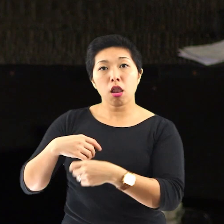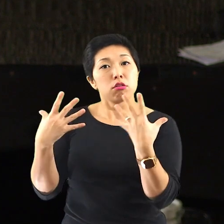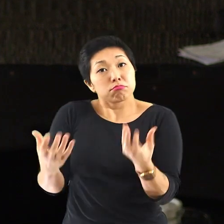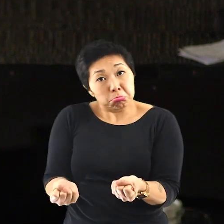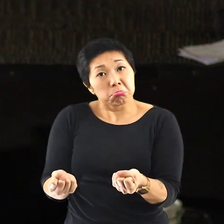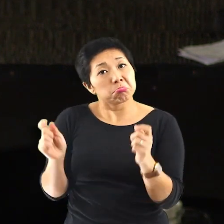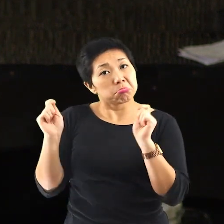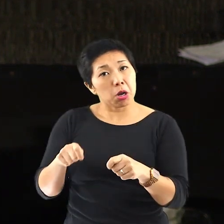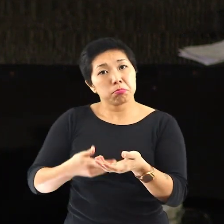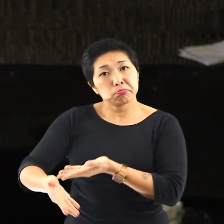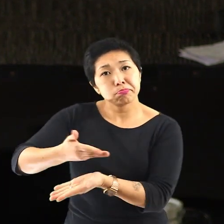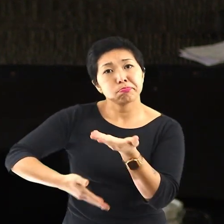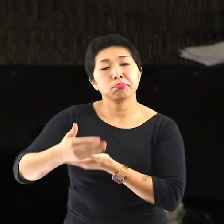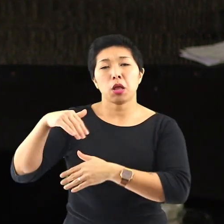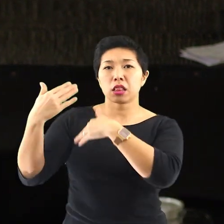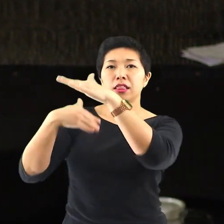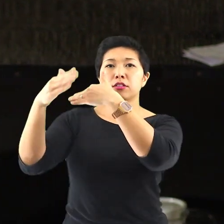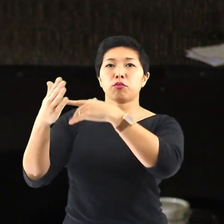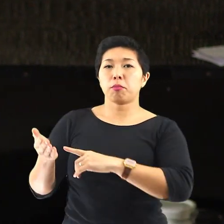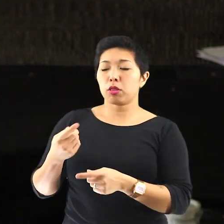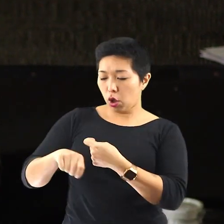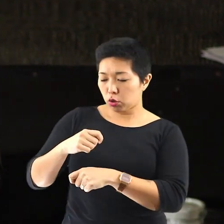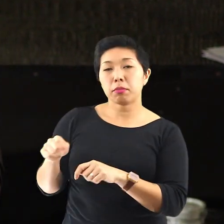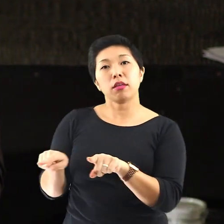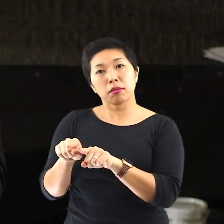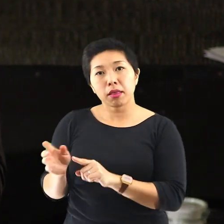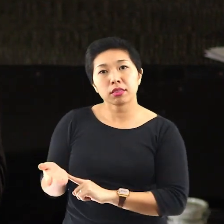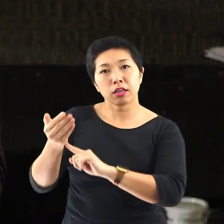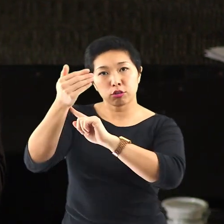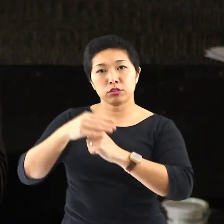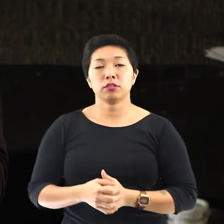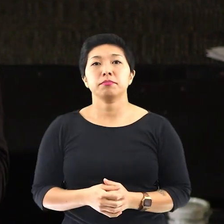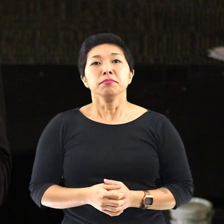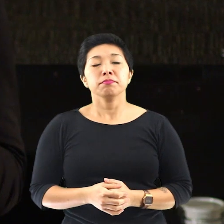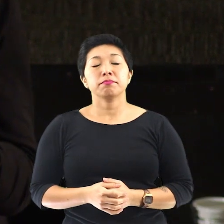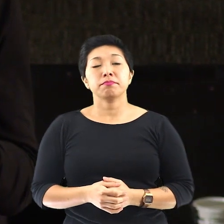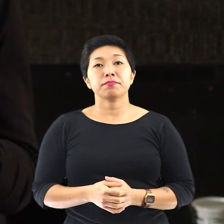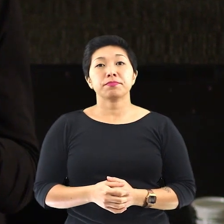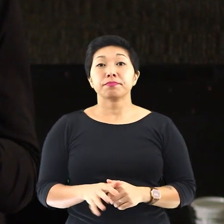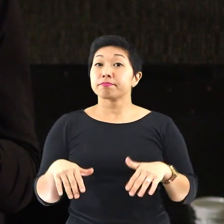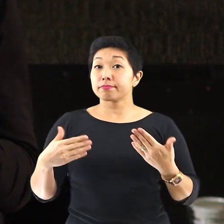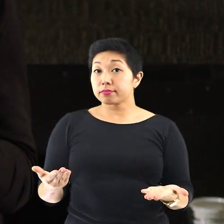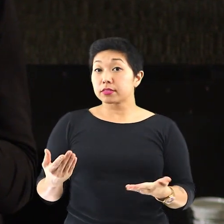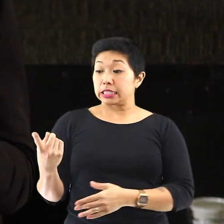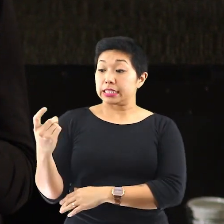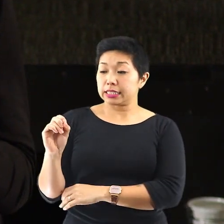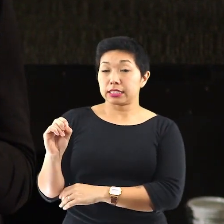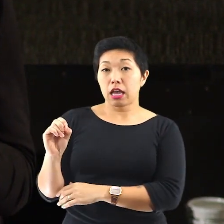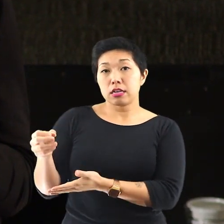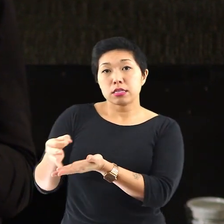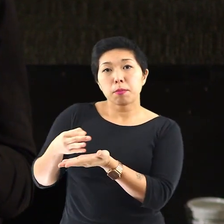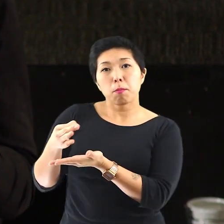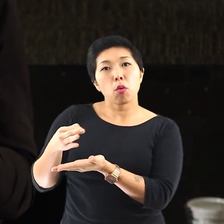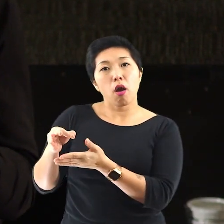e assim, promove o desenvolvimento da economia de Maricá. Então, 10